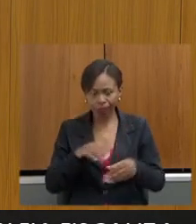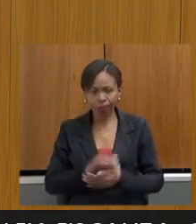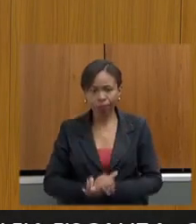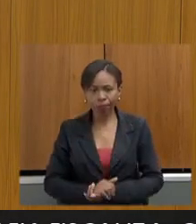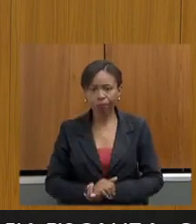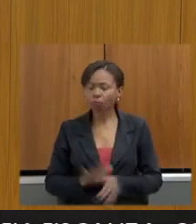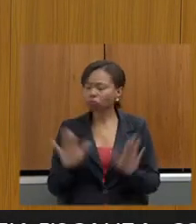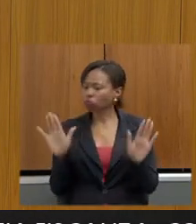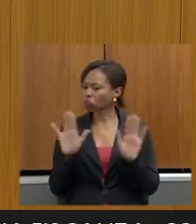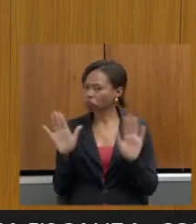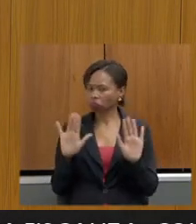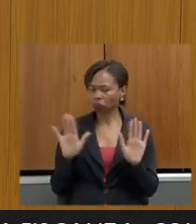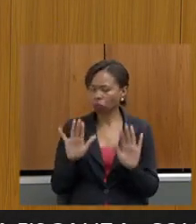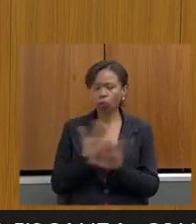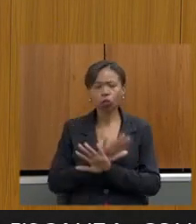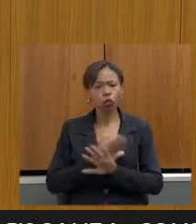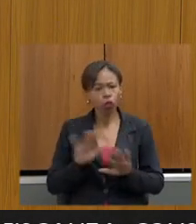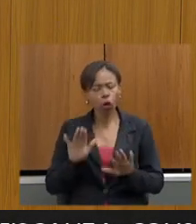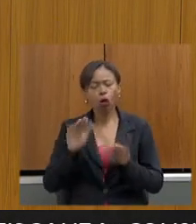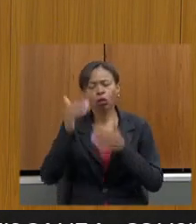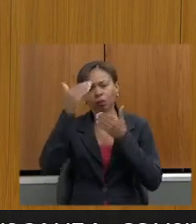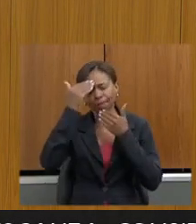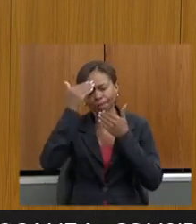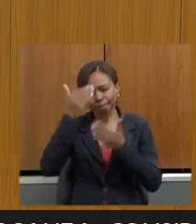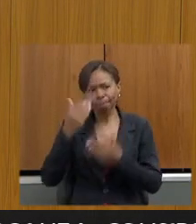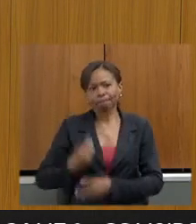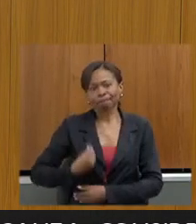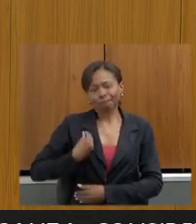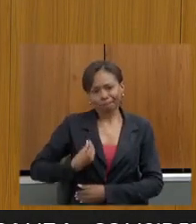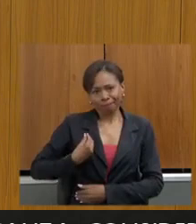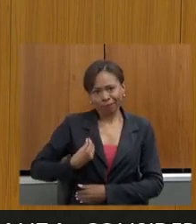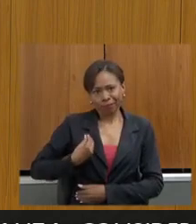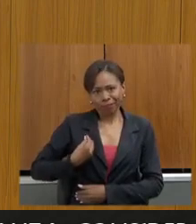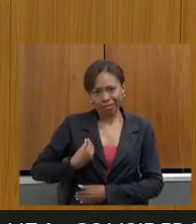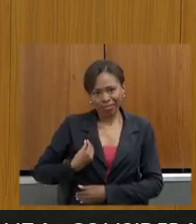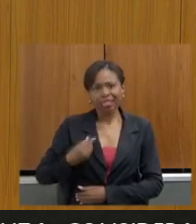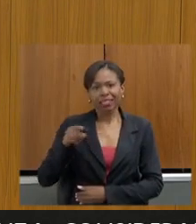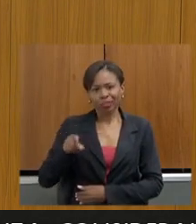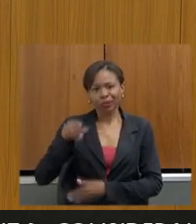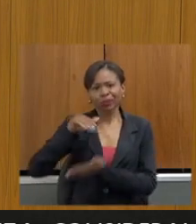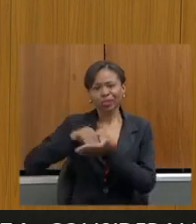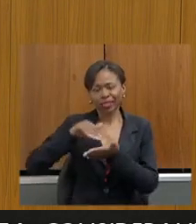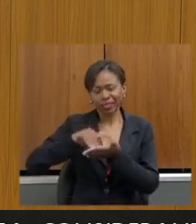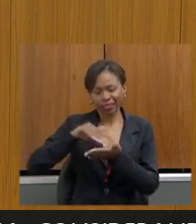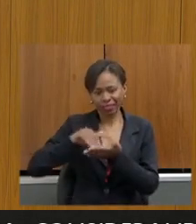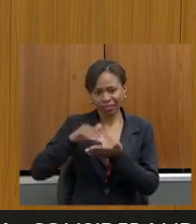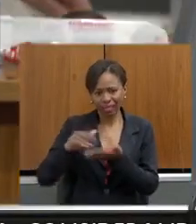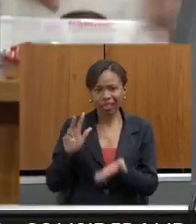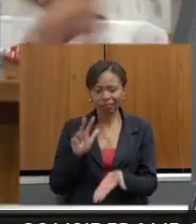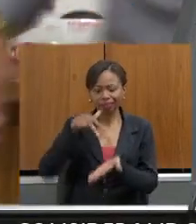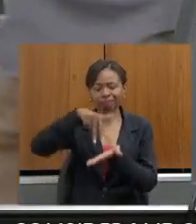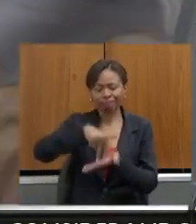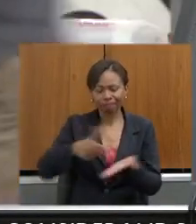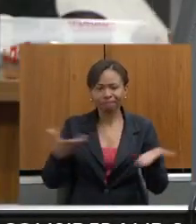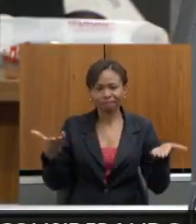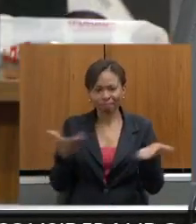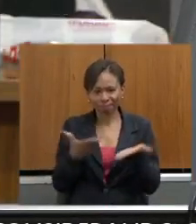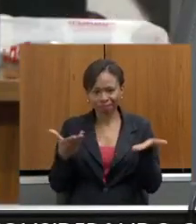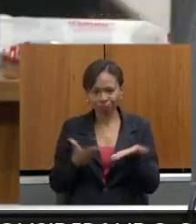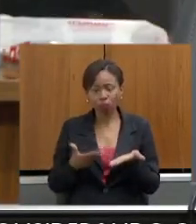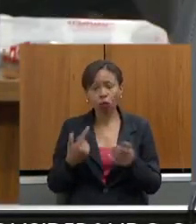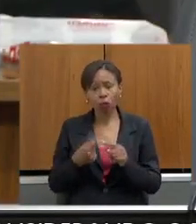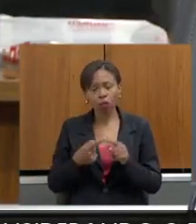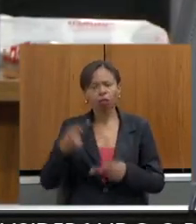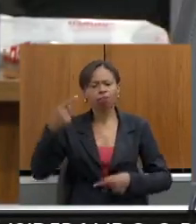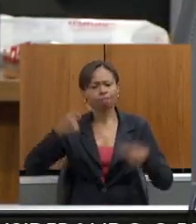e não é só mais uma vez agradecer a presença né do secretário foi um